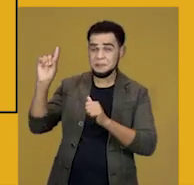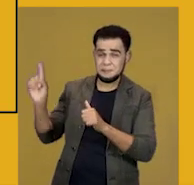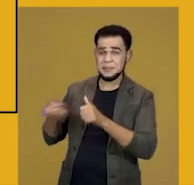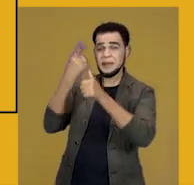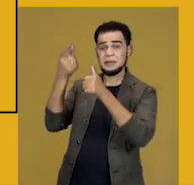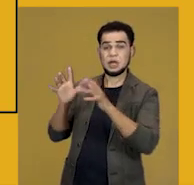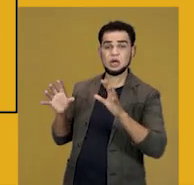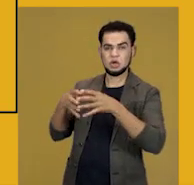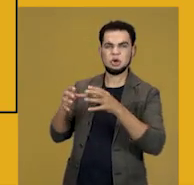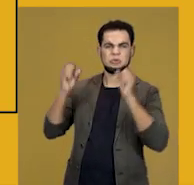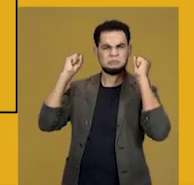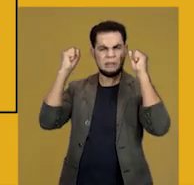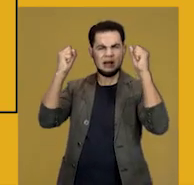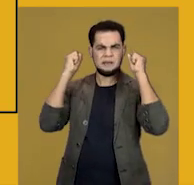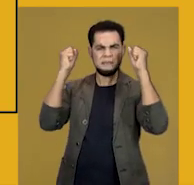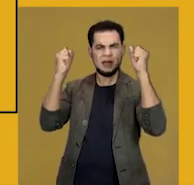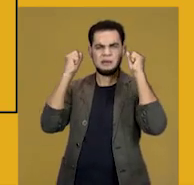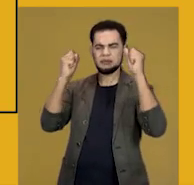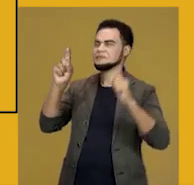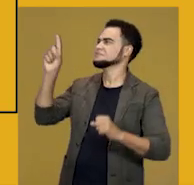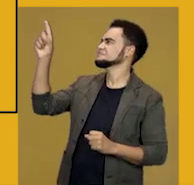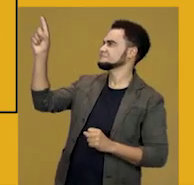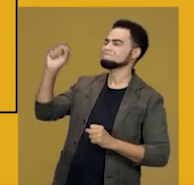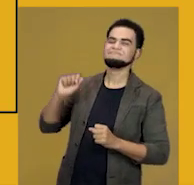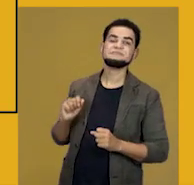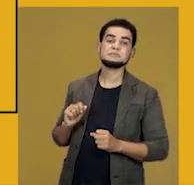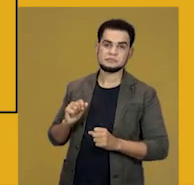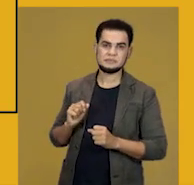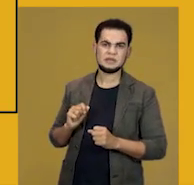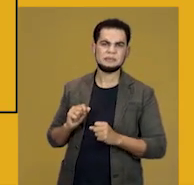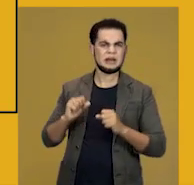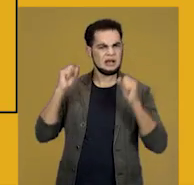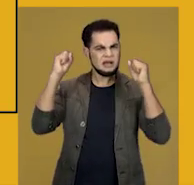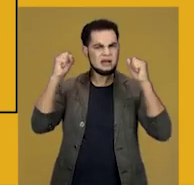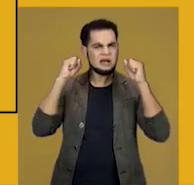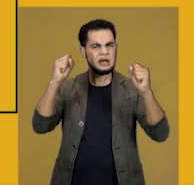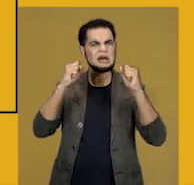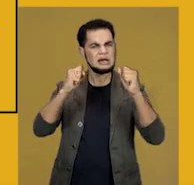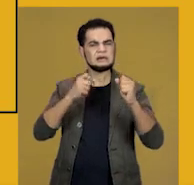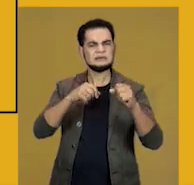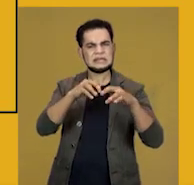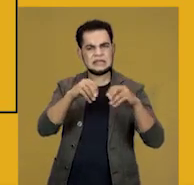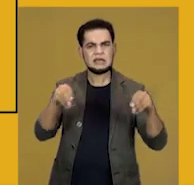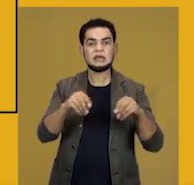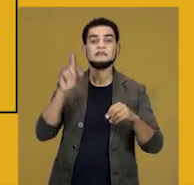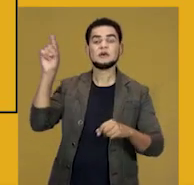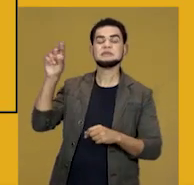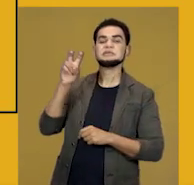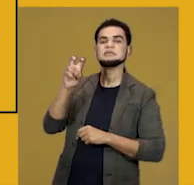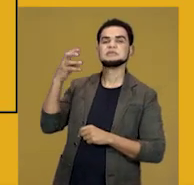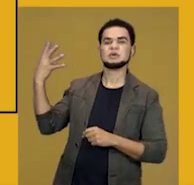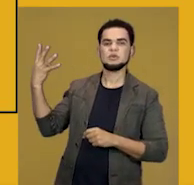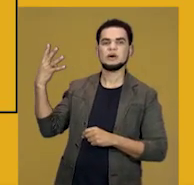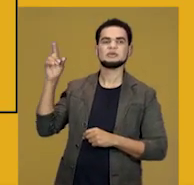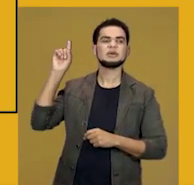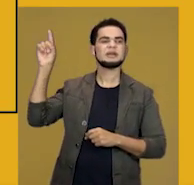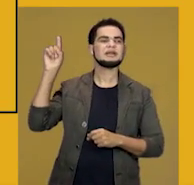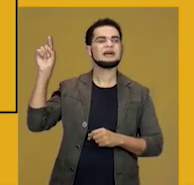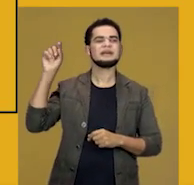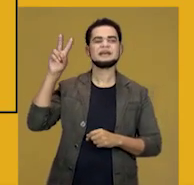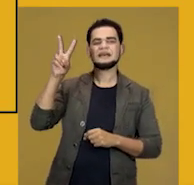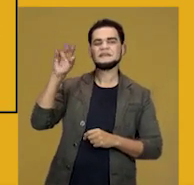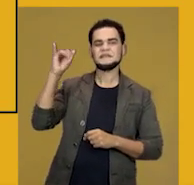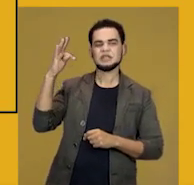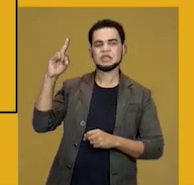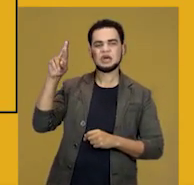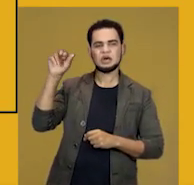aí formada de luta, né, pela questão da terra foi em 54, né, em Vitória de Santo Antão,